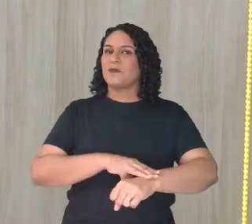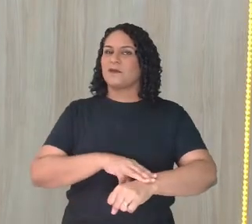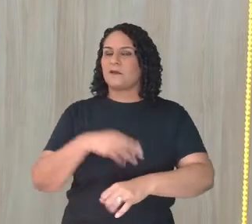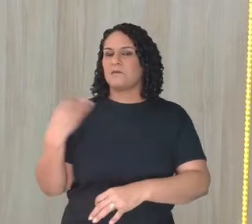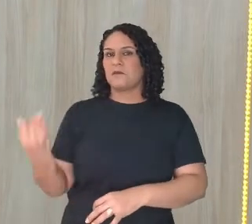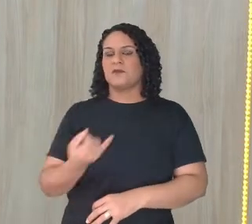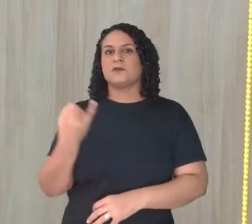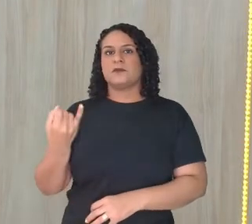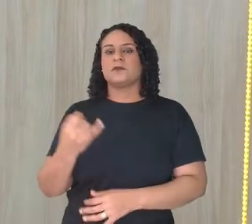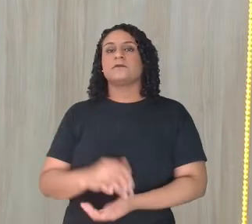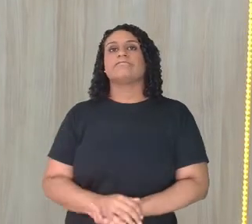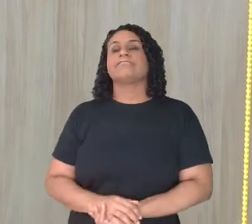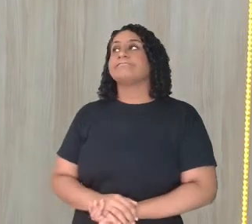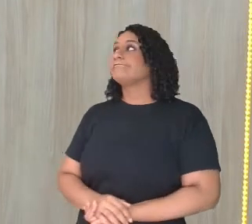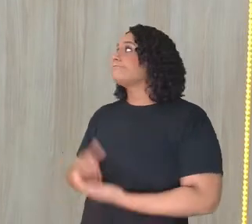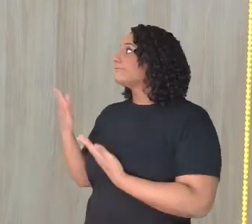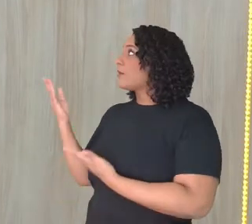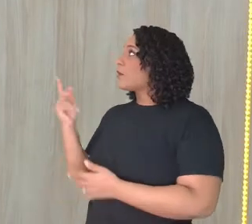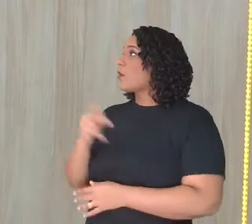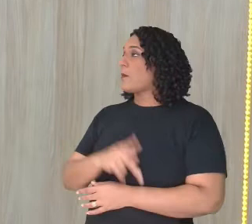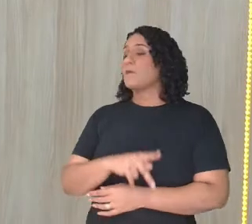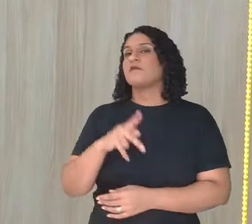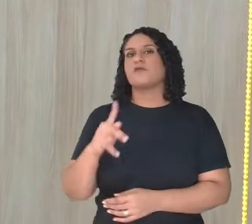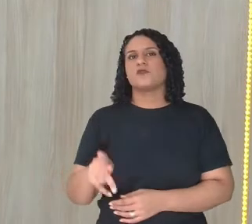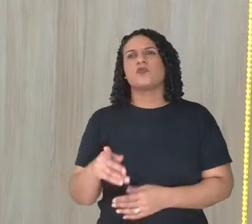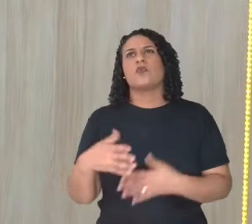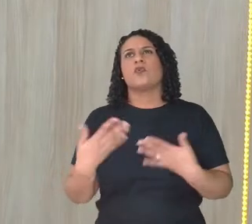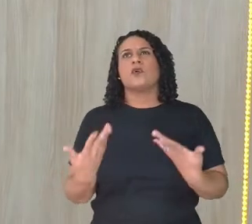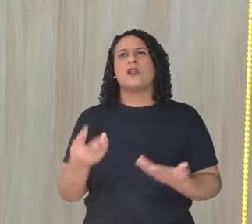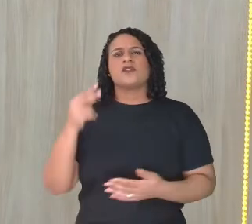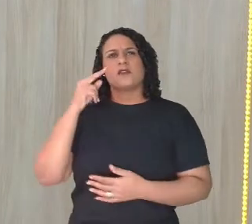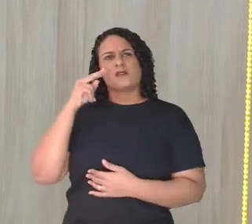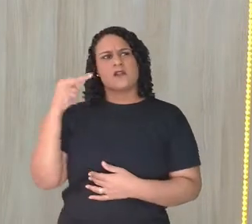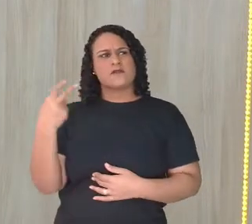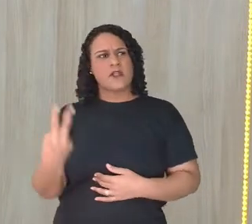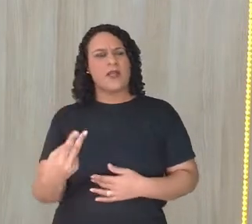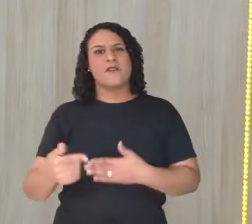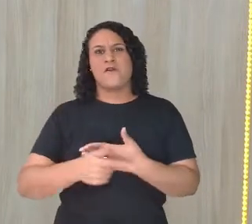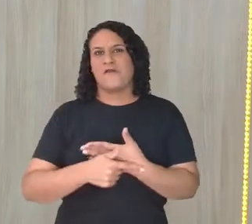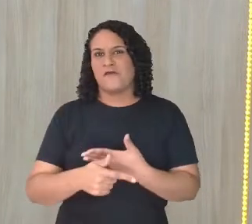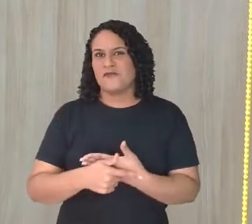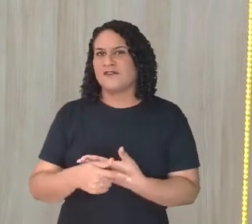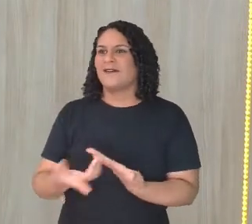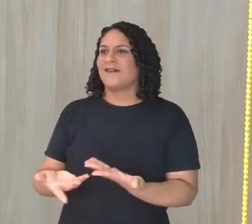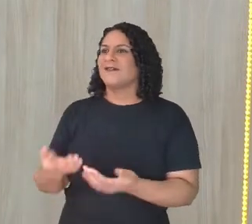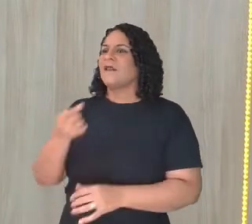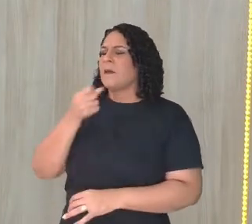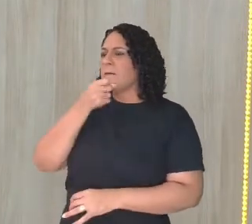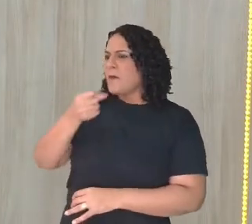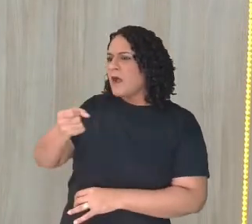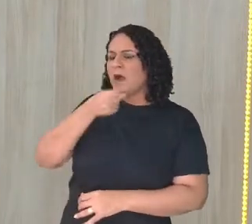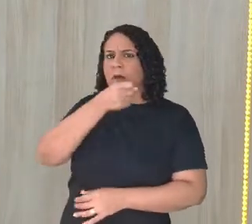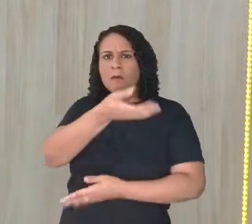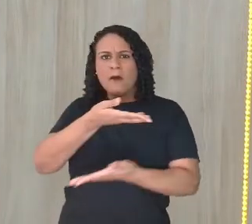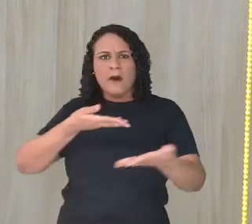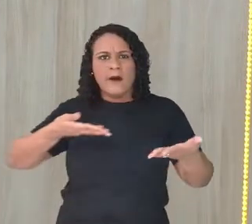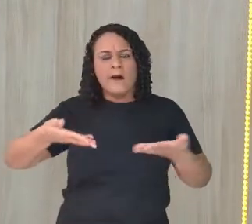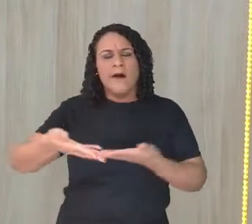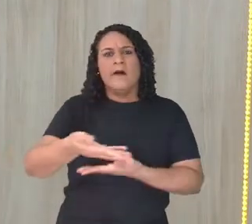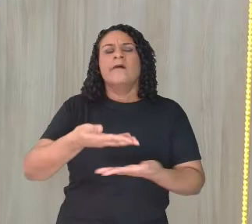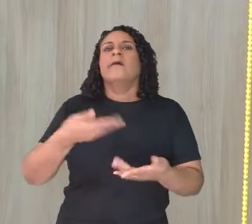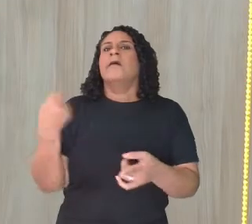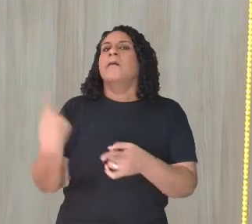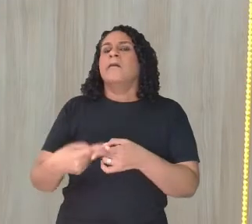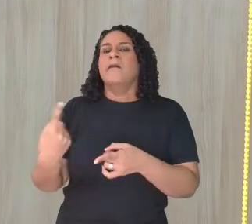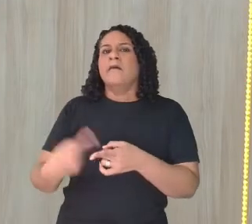Enquanto professora, a gente se vê o tempo todo tendo essa função de mediadora. Não é? De mediadora. Por quê?